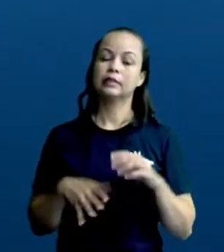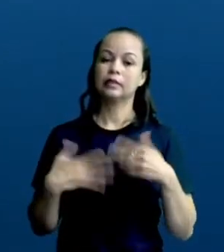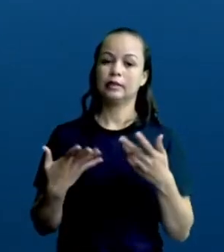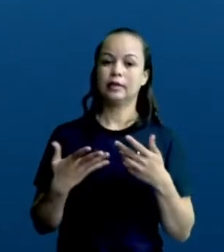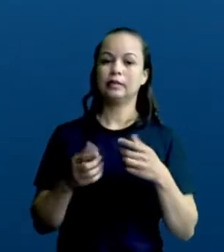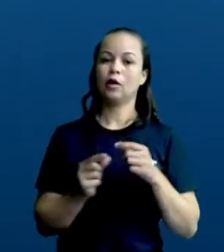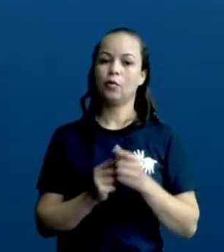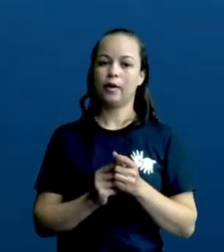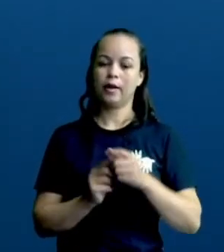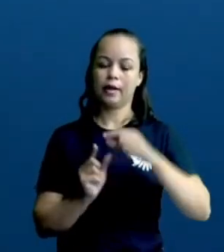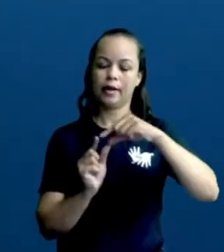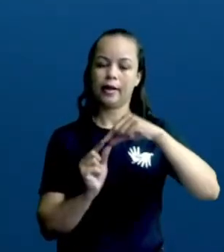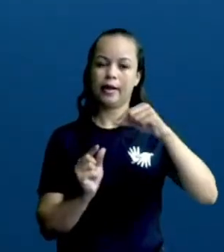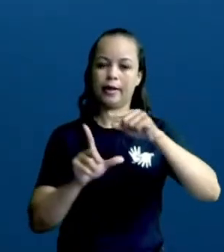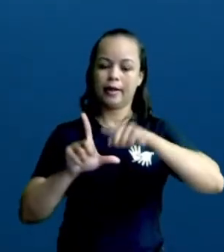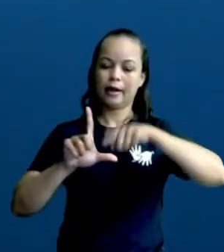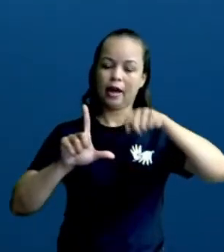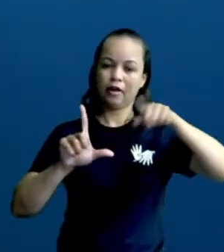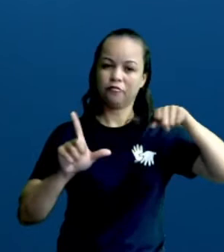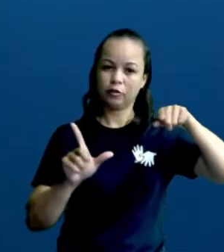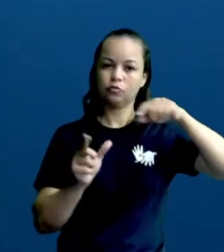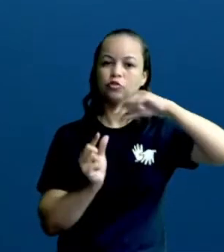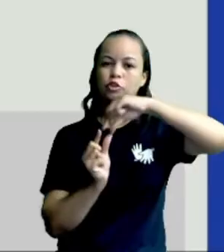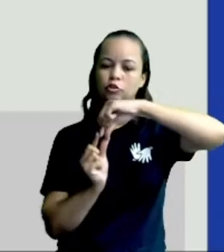de colunas. O próximo